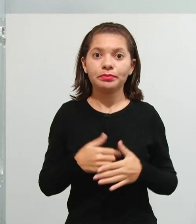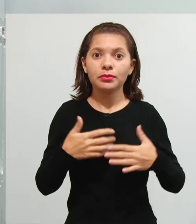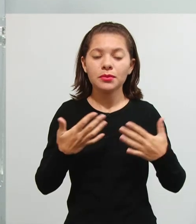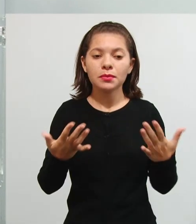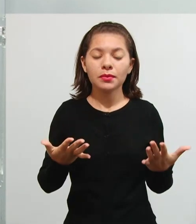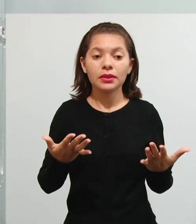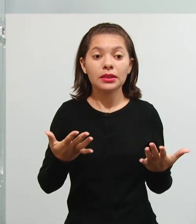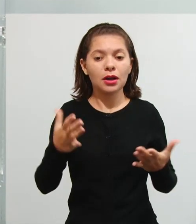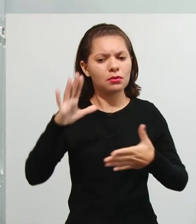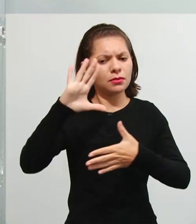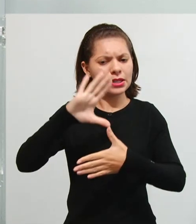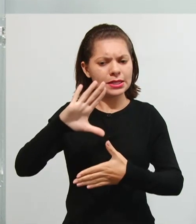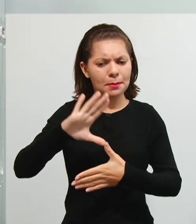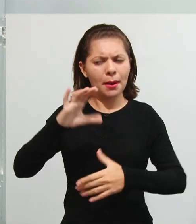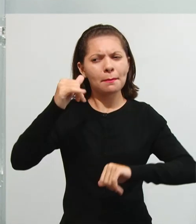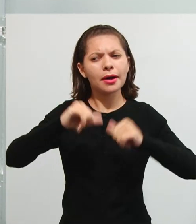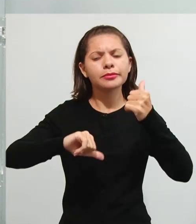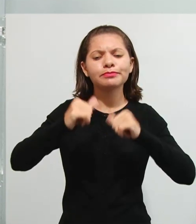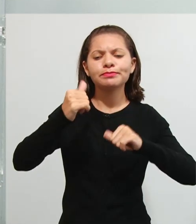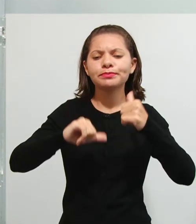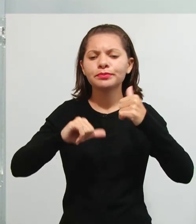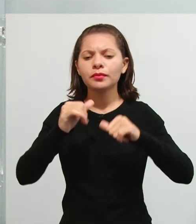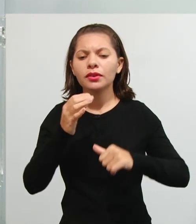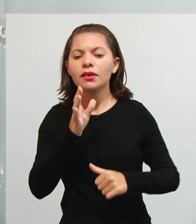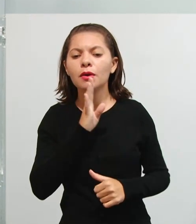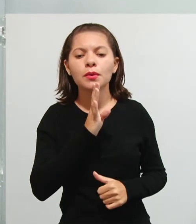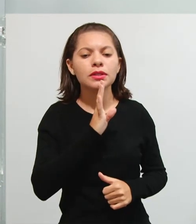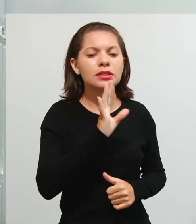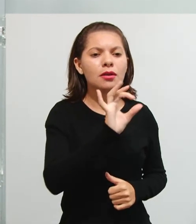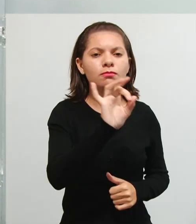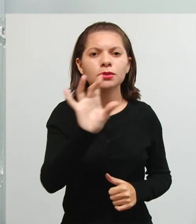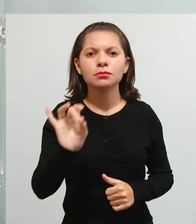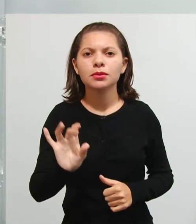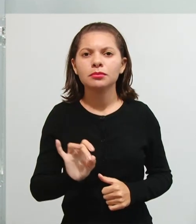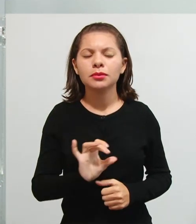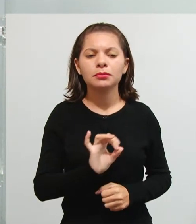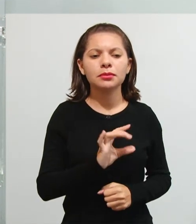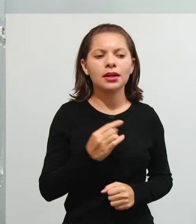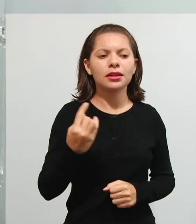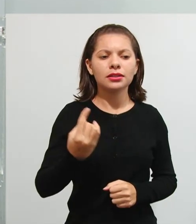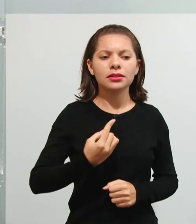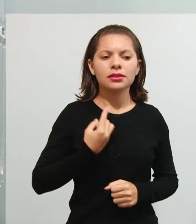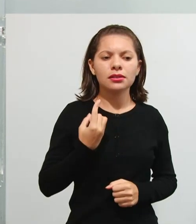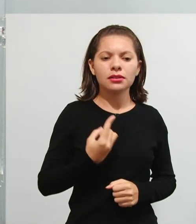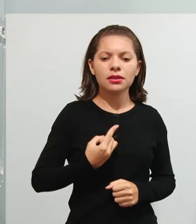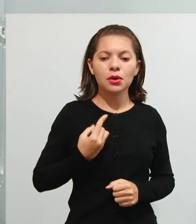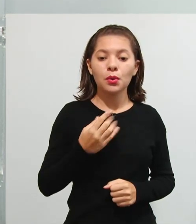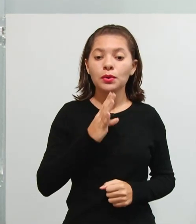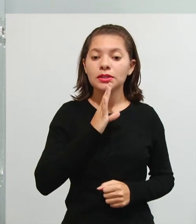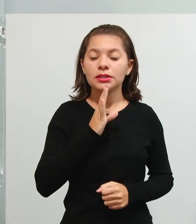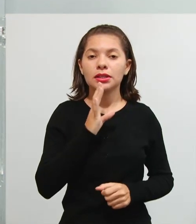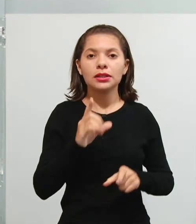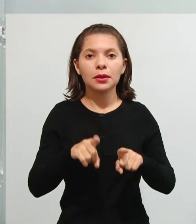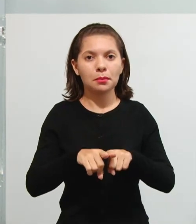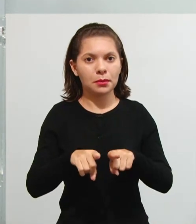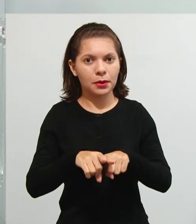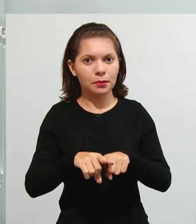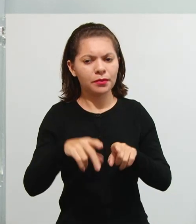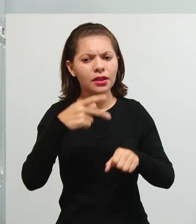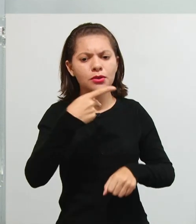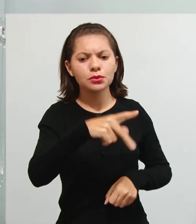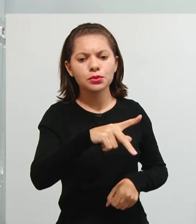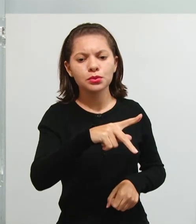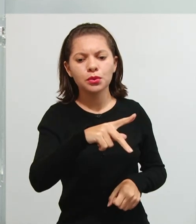através desse mapeamento, ele vai conhecer cada indivíduo separadamente e vai conhecer também a sua